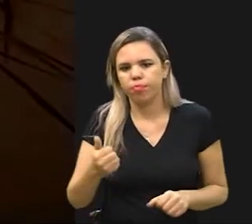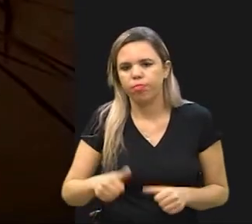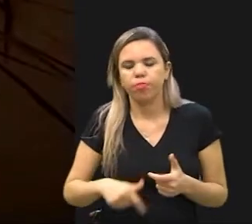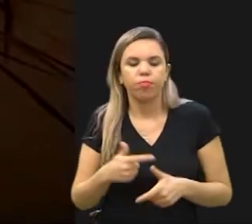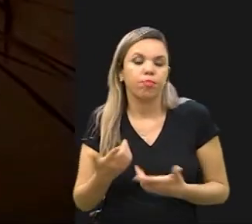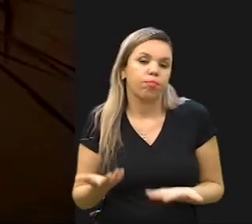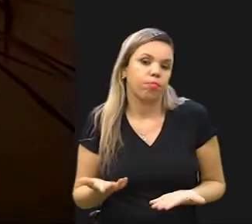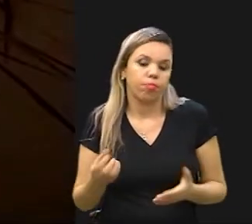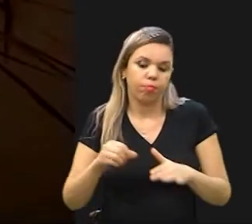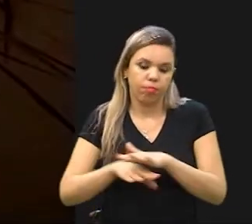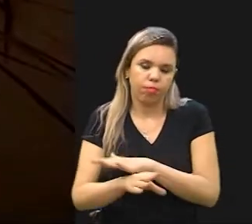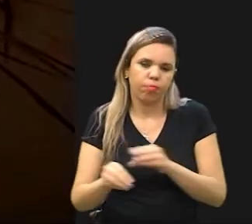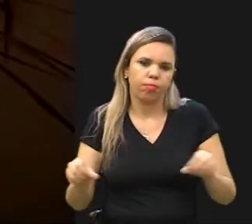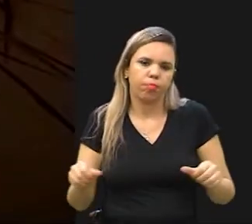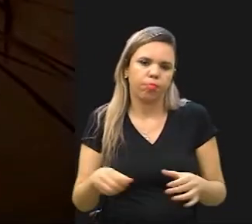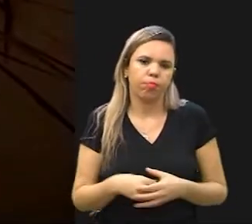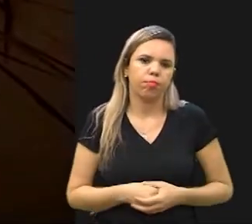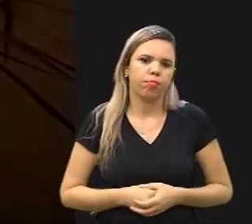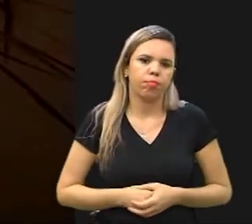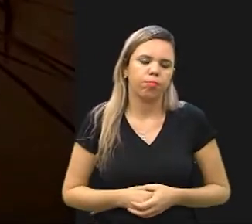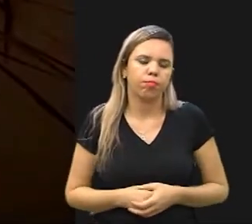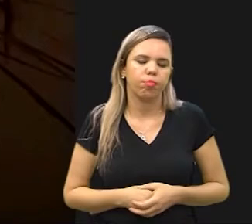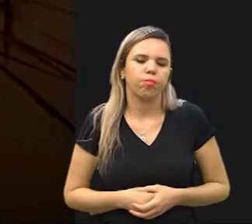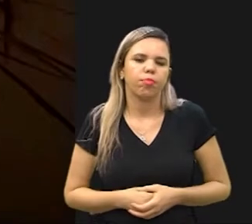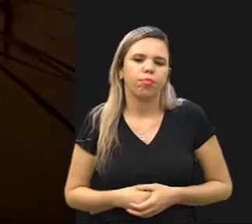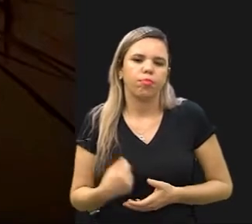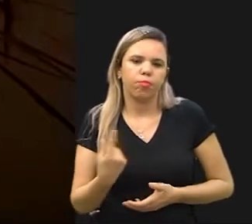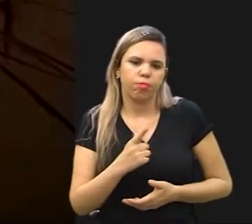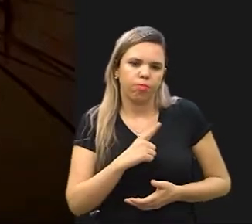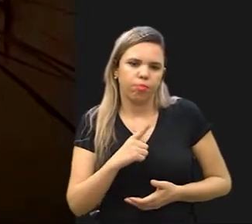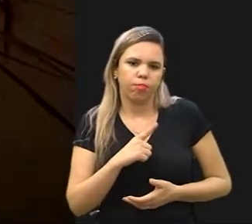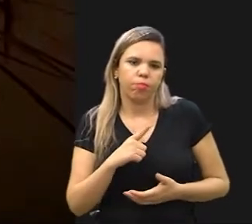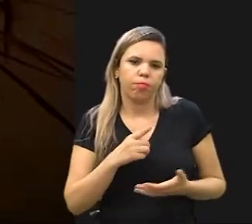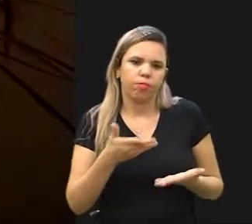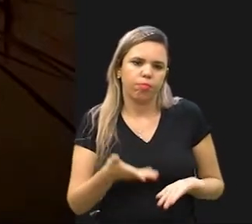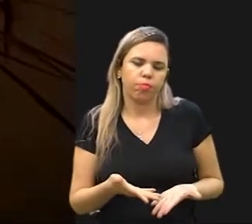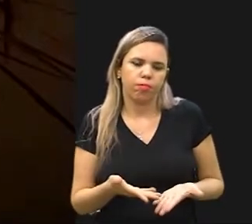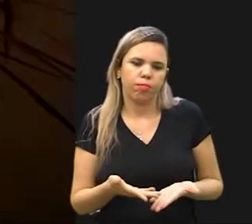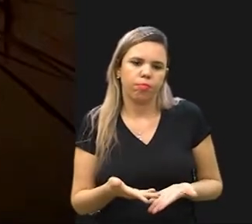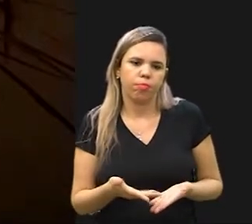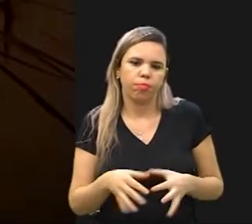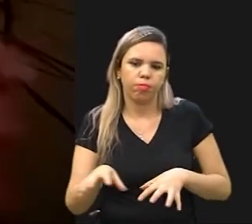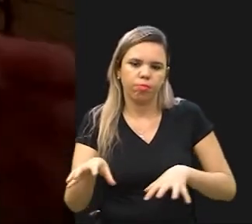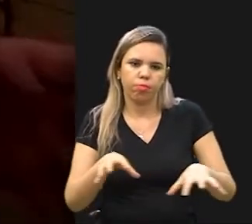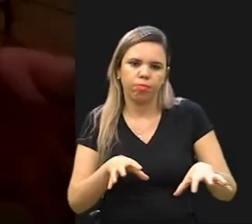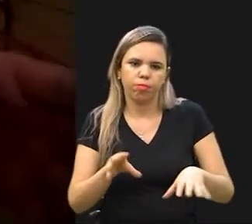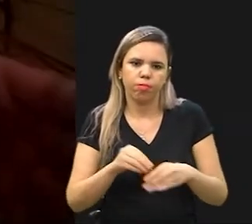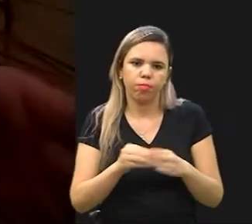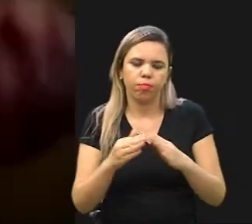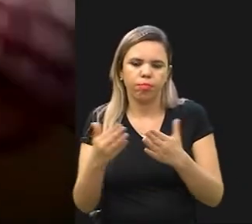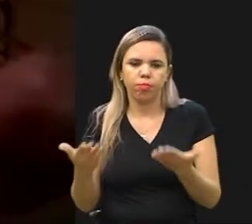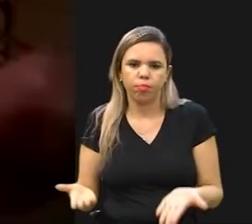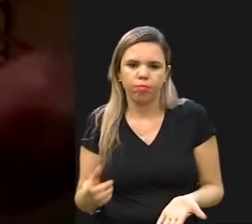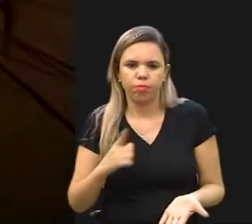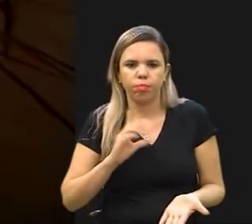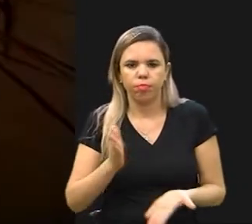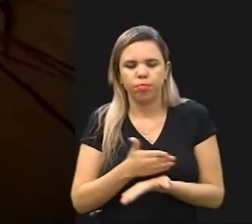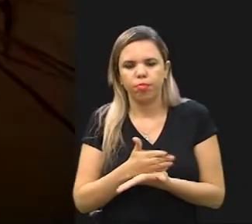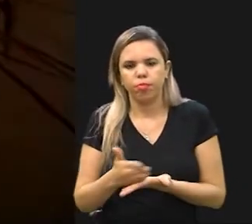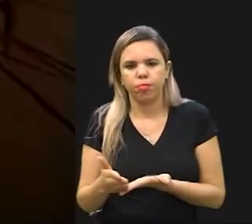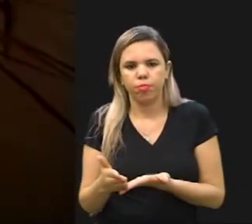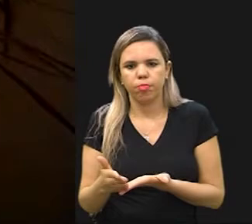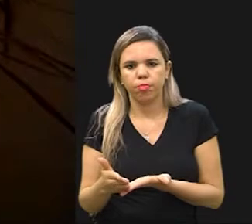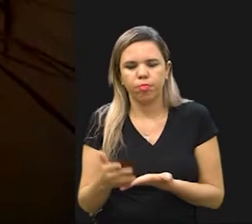destino para aquilo, a não ser enterrar no aterro sanitário. Quando a gente tem essa segregação dentro de casa, a gente